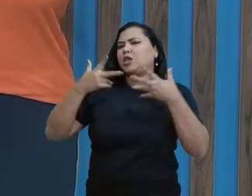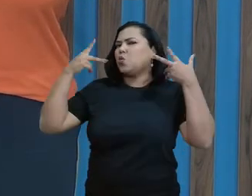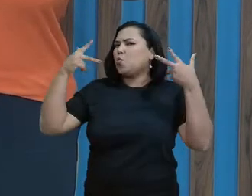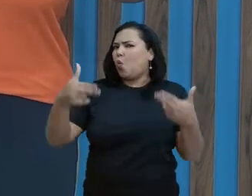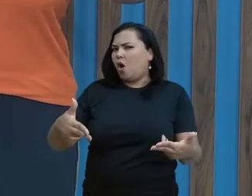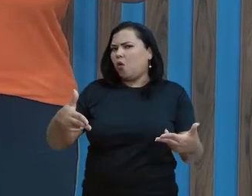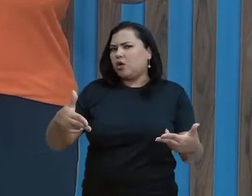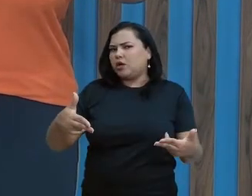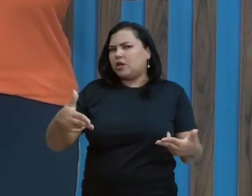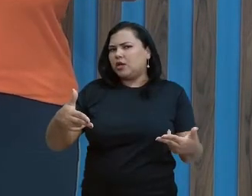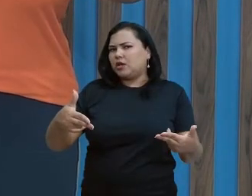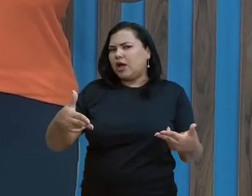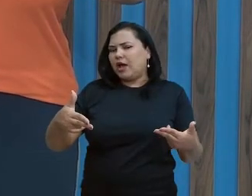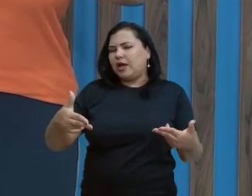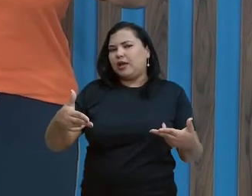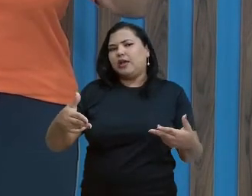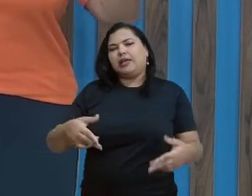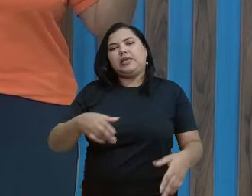à de